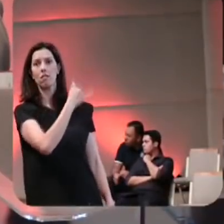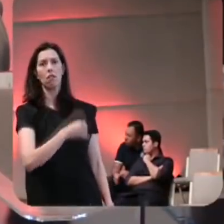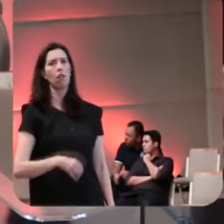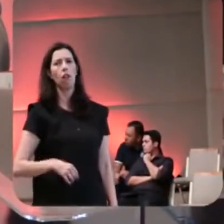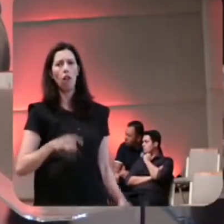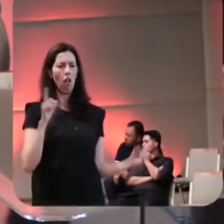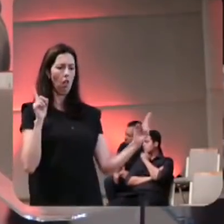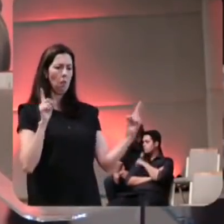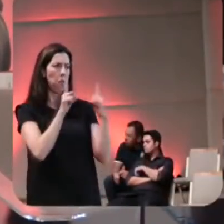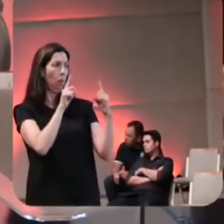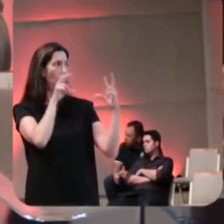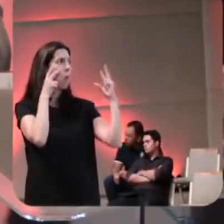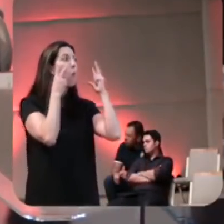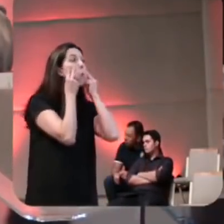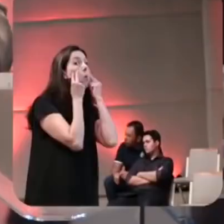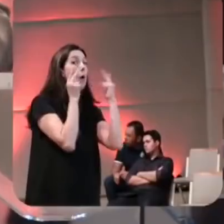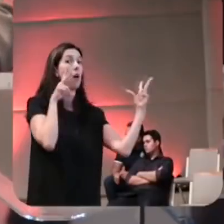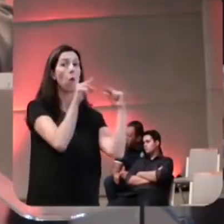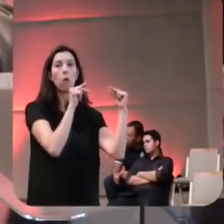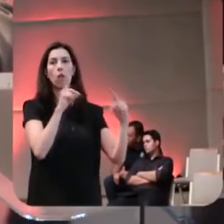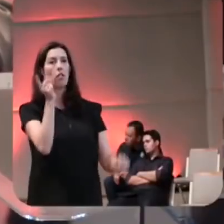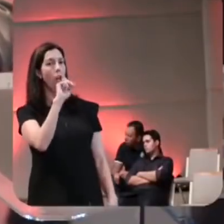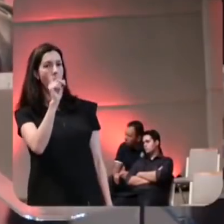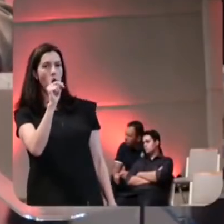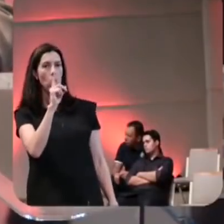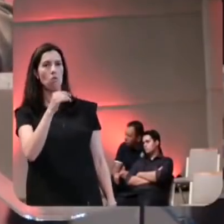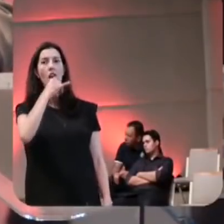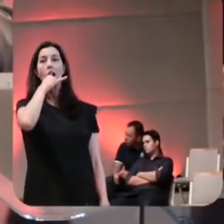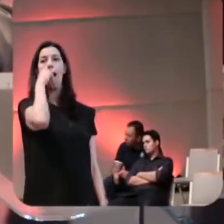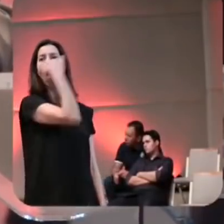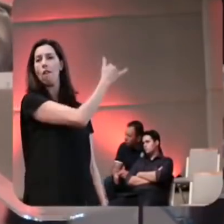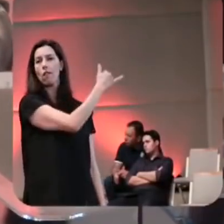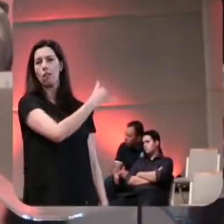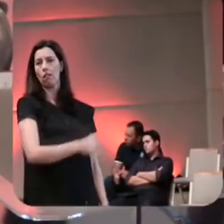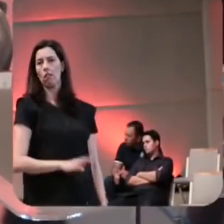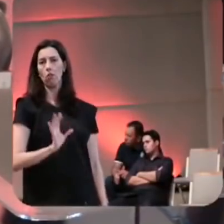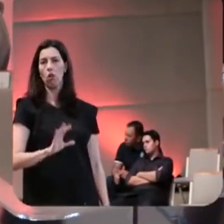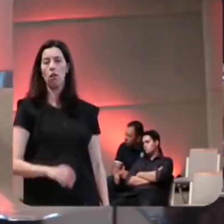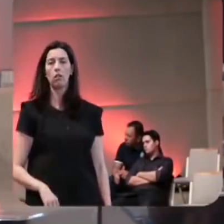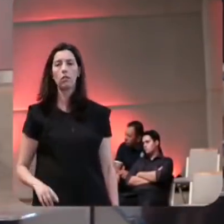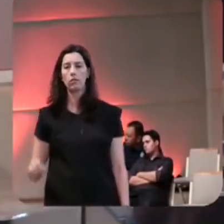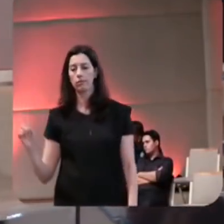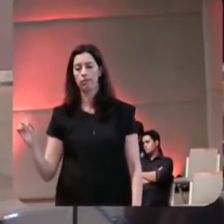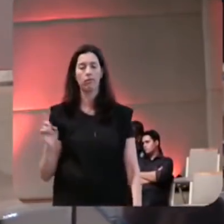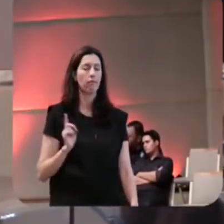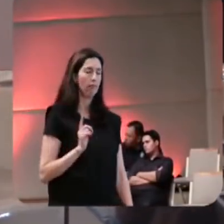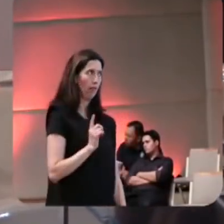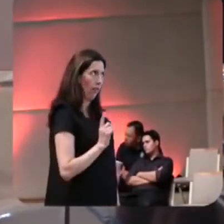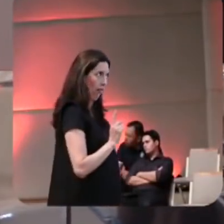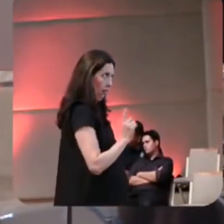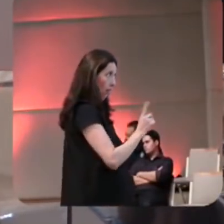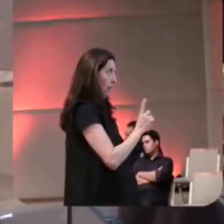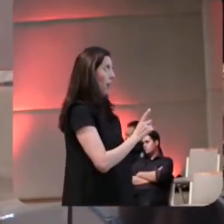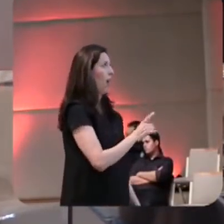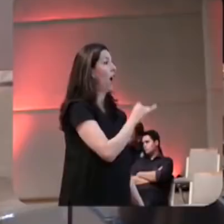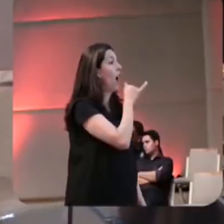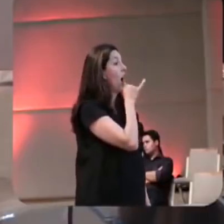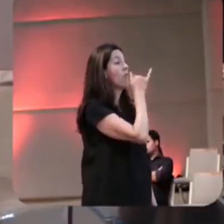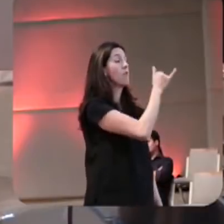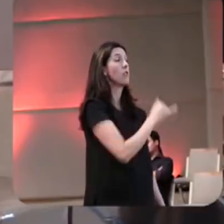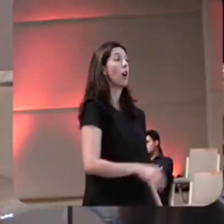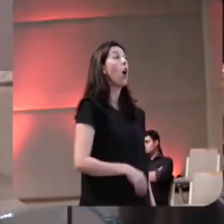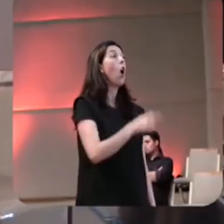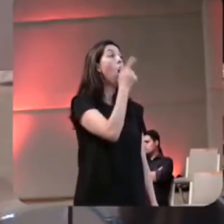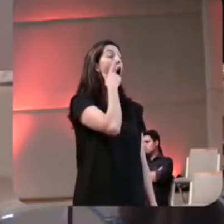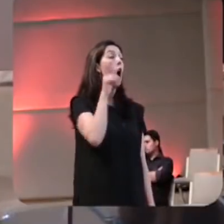subalternos dizem: olha, se o profeta te pedisse uma coisa difícil, você faria. Então mergulha aí, o que é que você perde